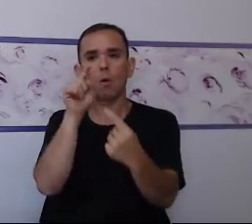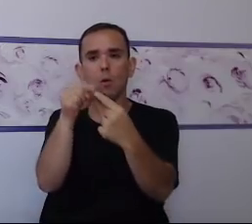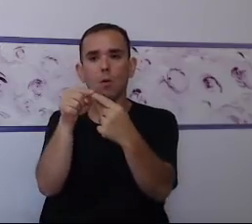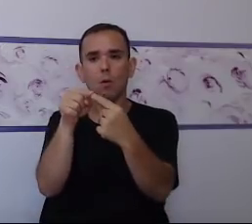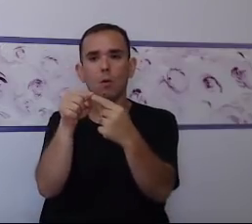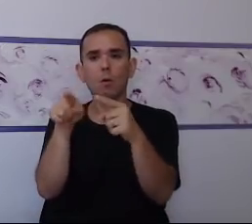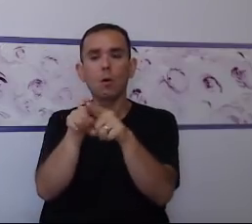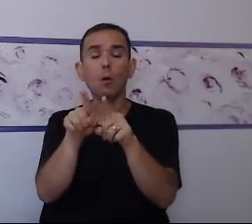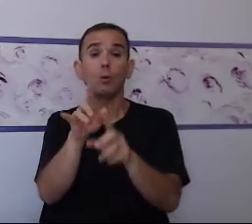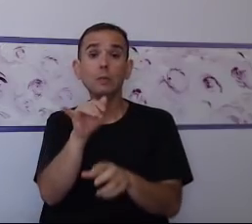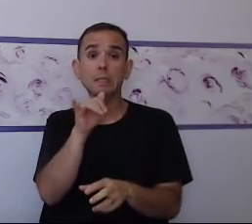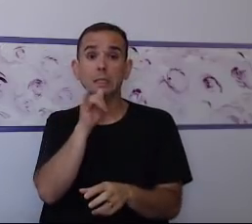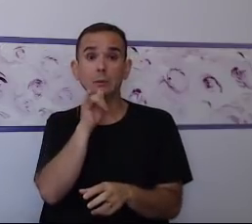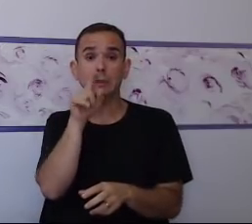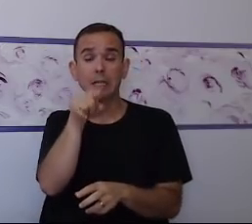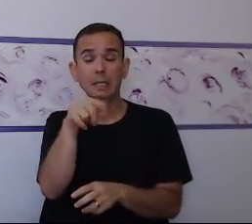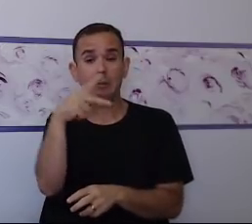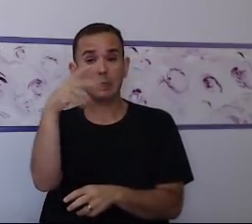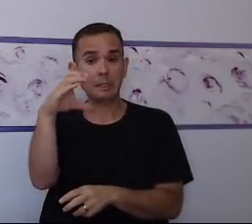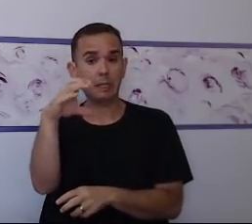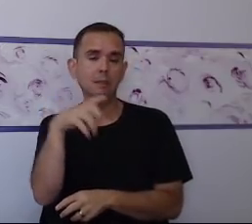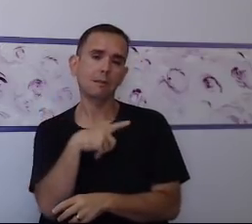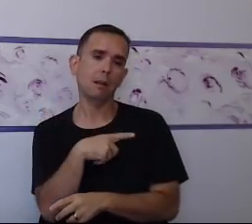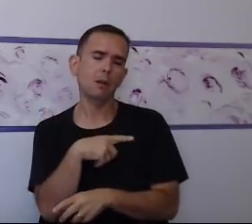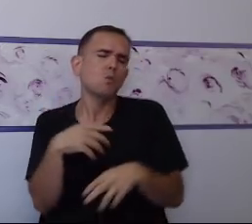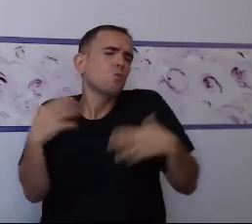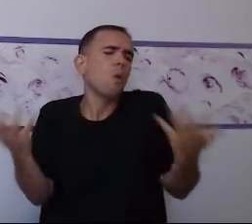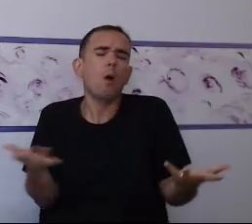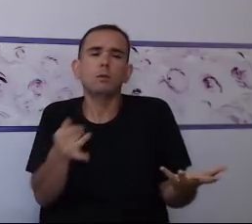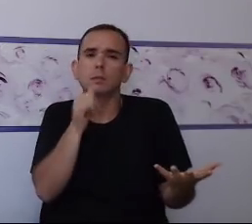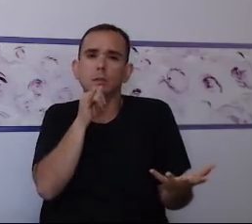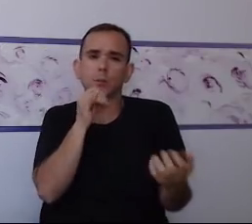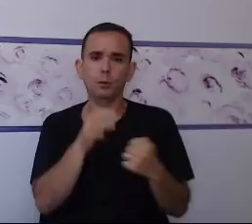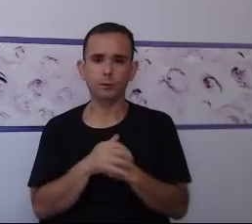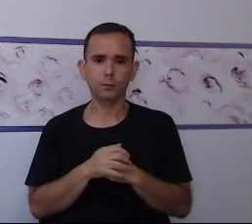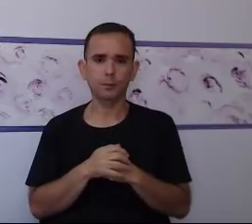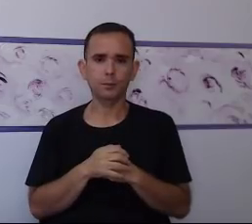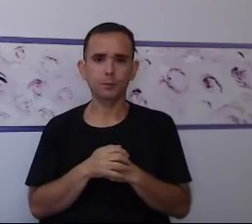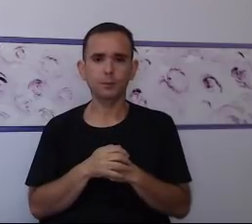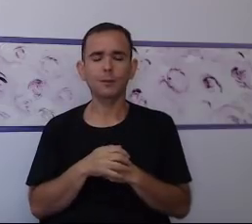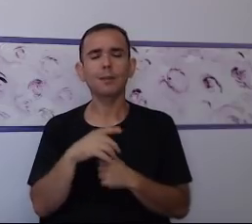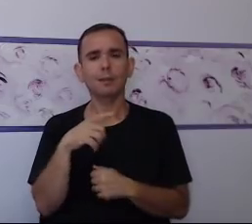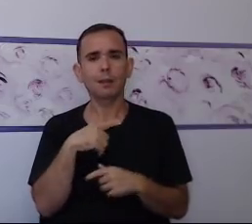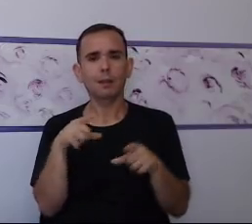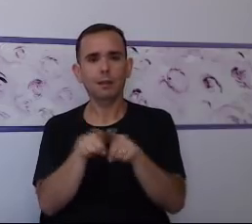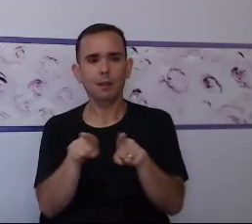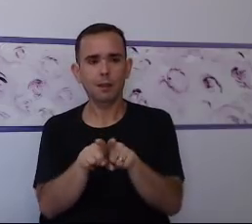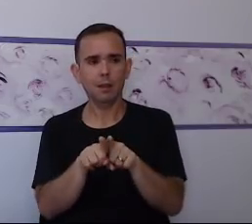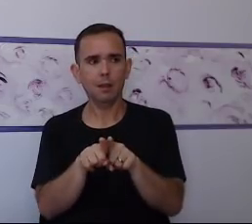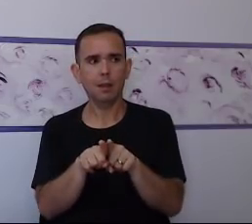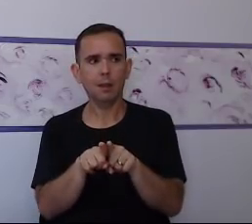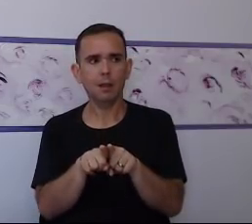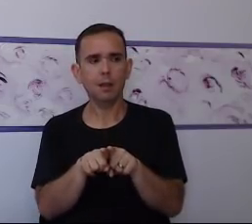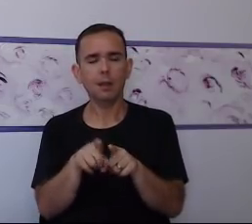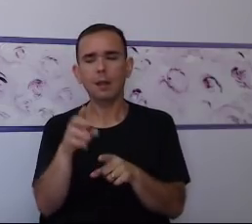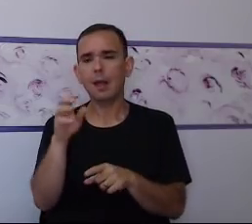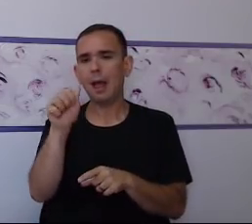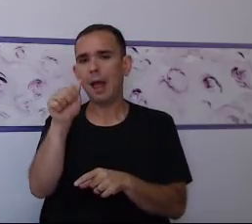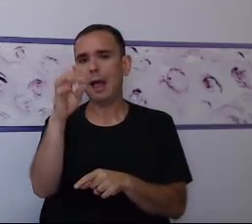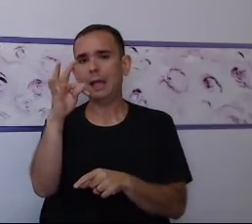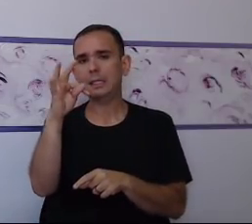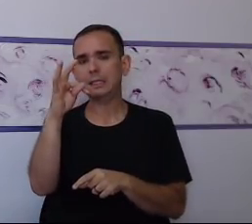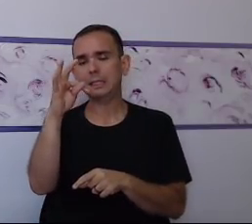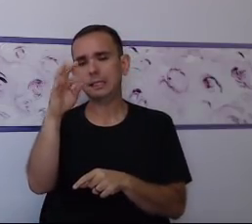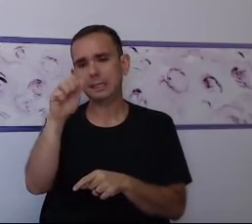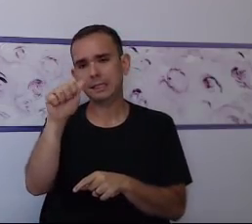conta o tipo dessa paralisia que ele tem, né? E aí, a gente também tem o tipo atáxico, né?